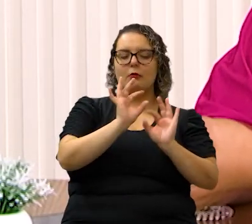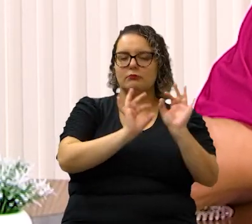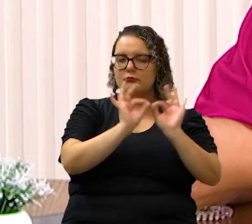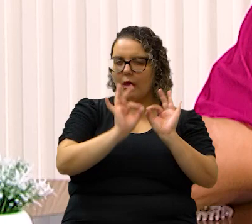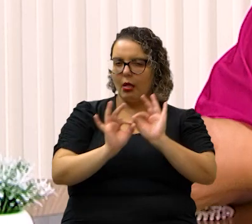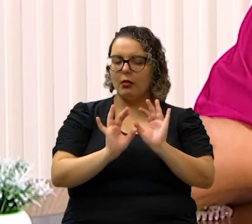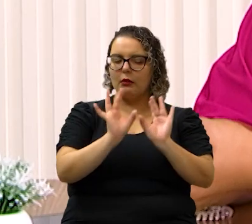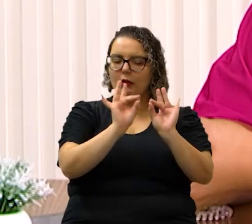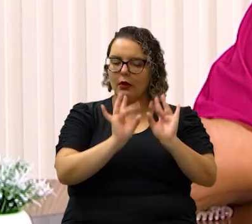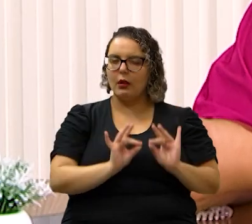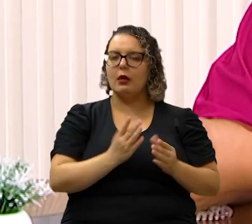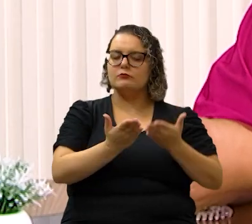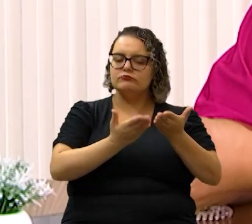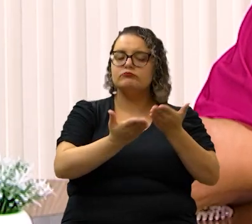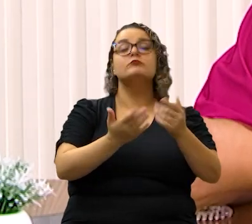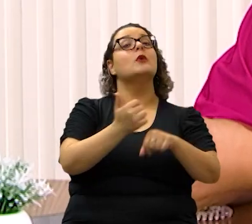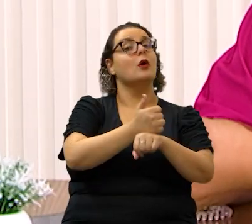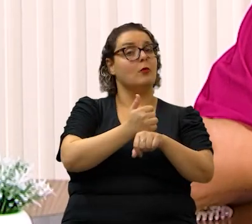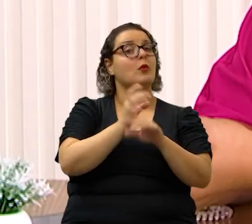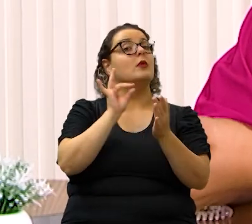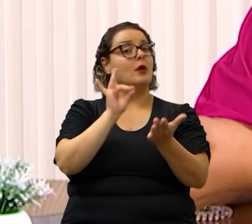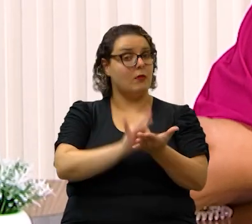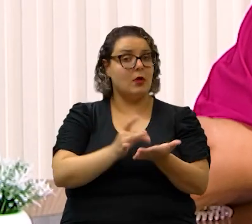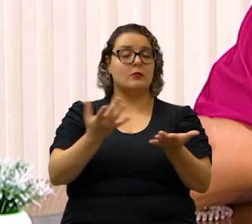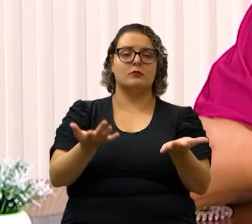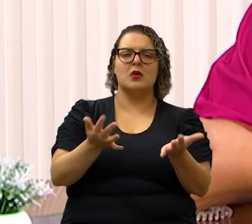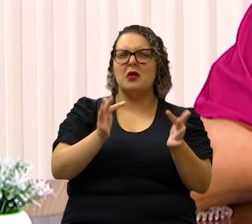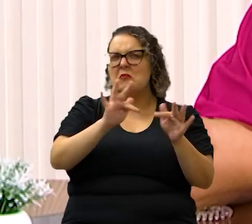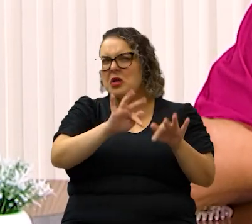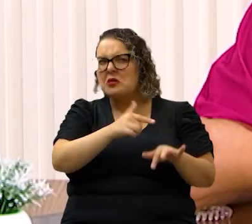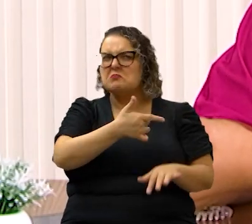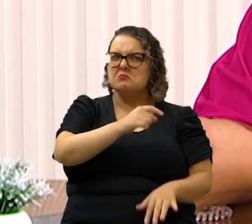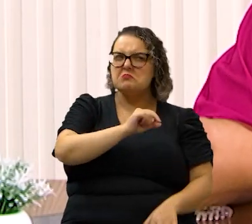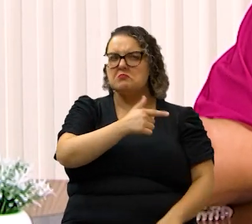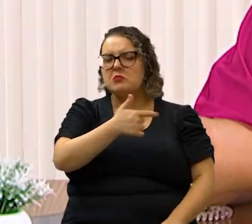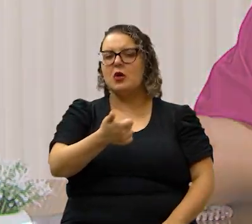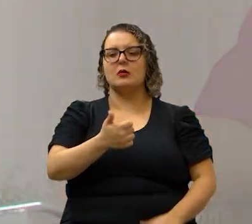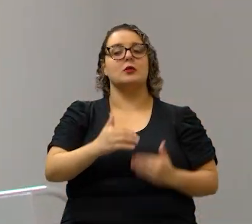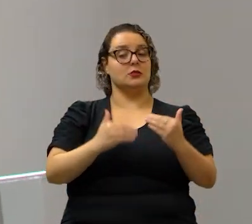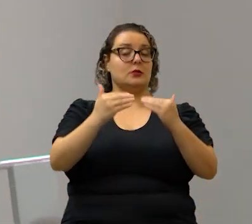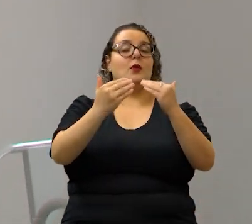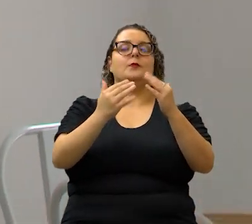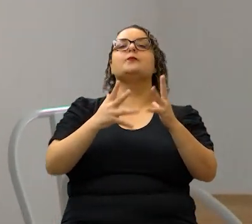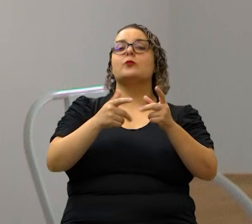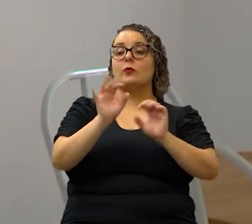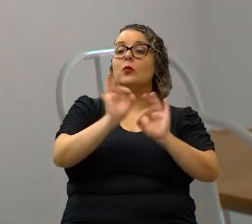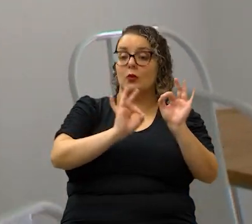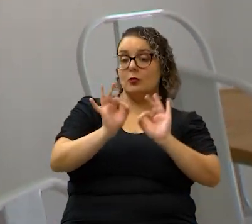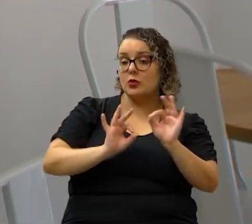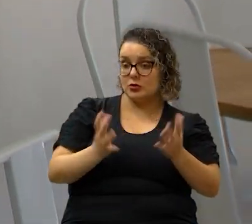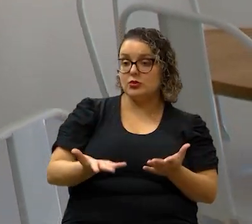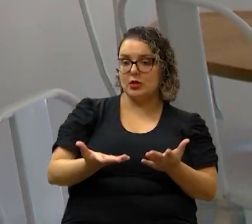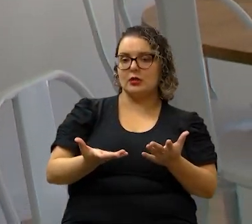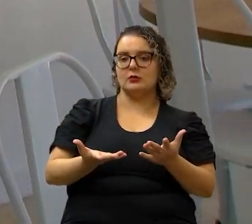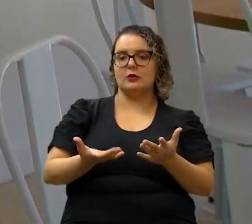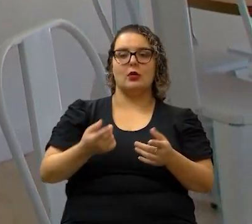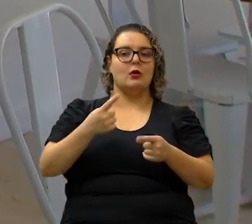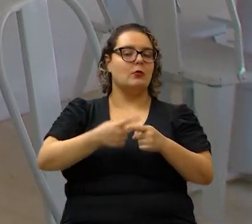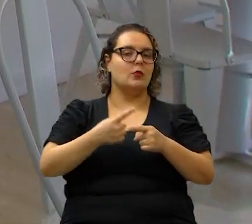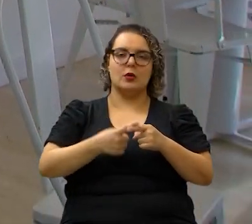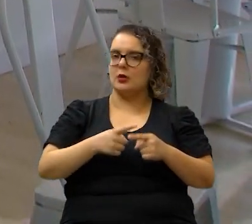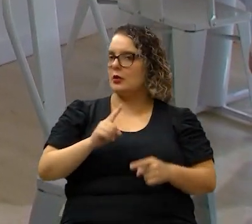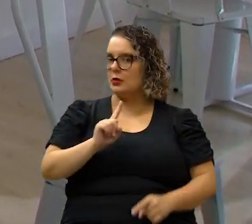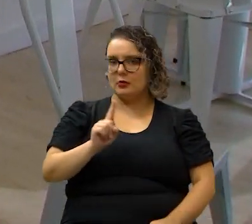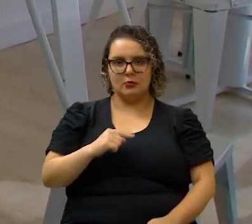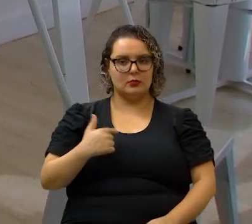receitas e trabalhar de uma forma bem profissional mesmo. Foi no final de 21 que a gente começou realmente a desenvolver todo o projeto, né? Porque eu